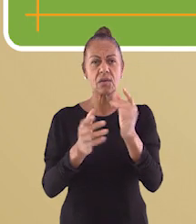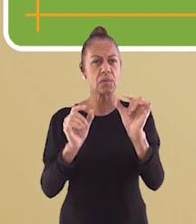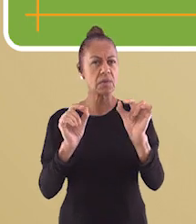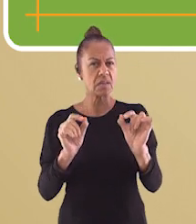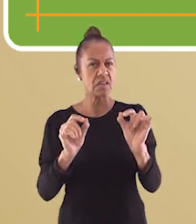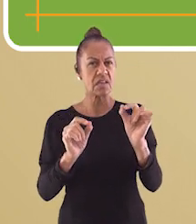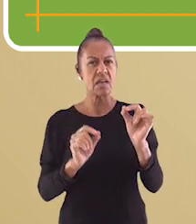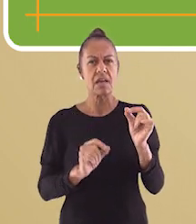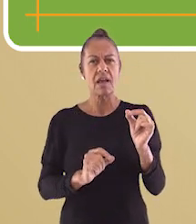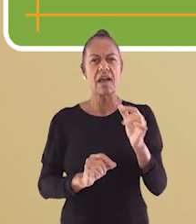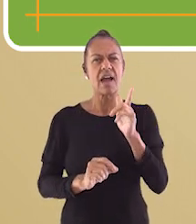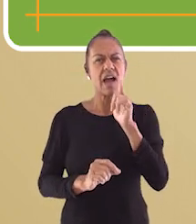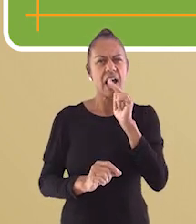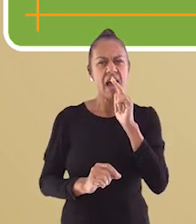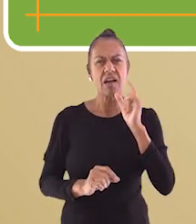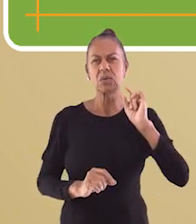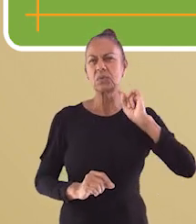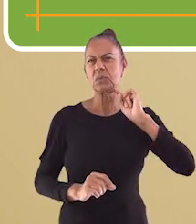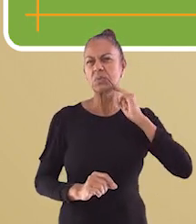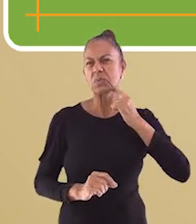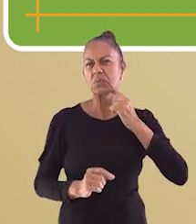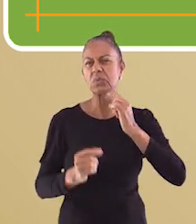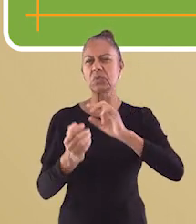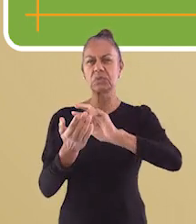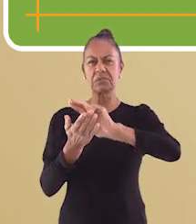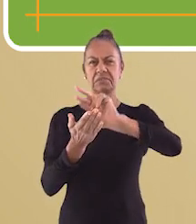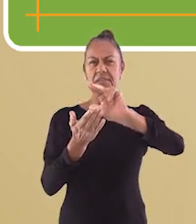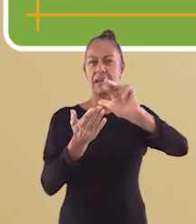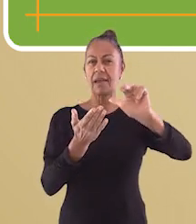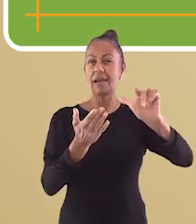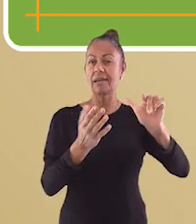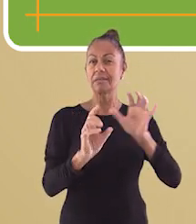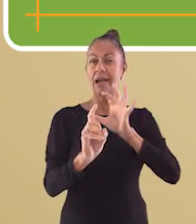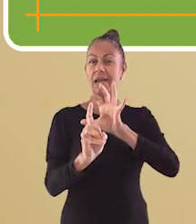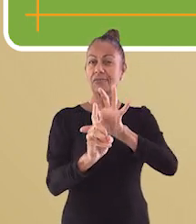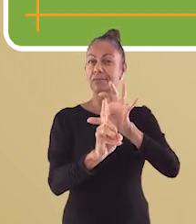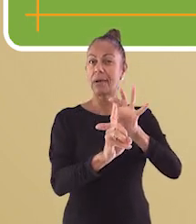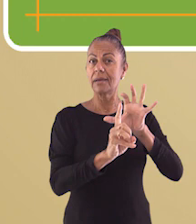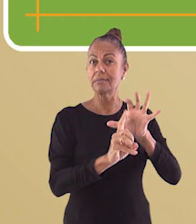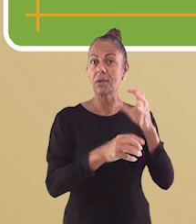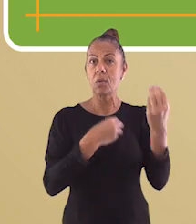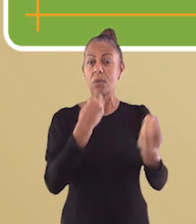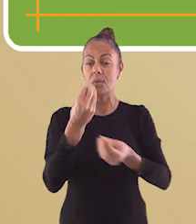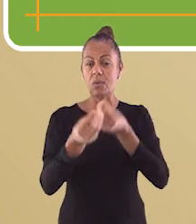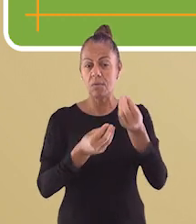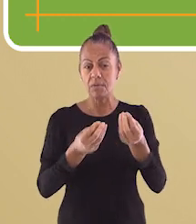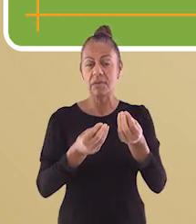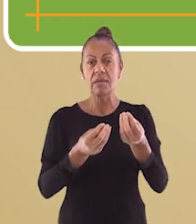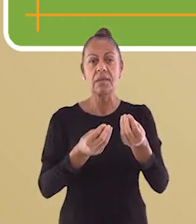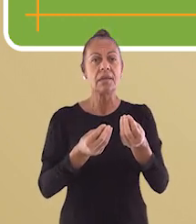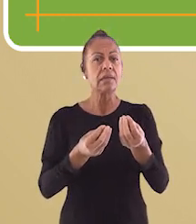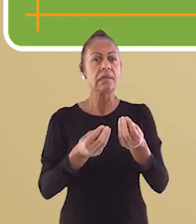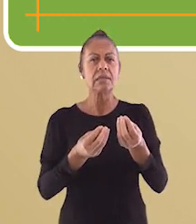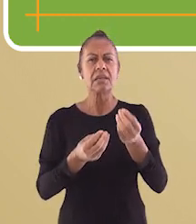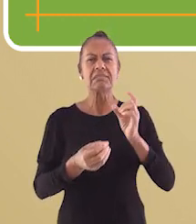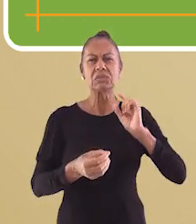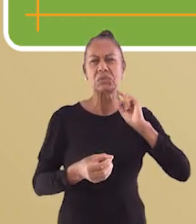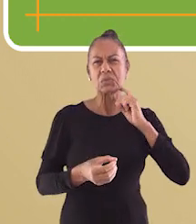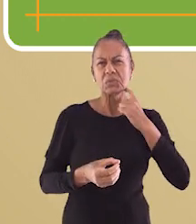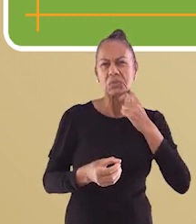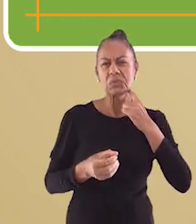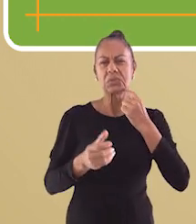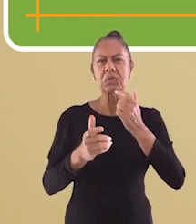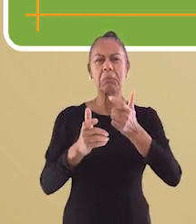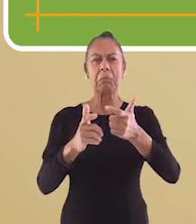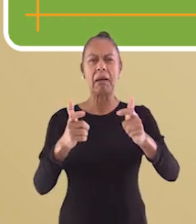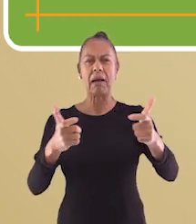tipos de poluição da água, seus impactos ambientais. Também é entender como é possível reduzir esses impactos por meio de ações